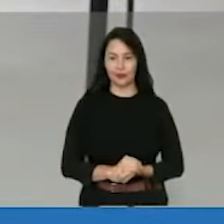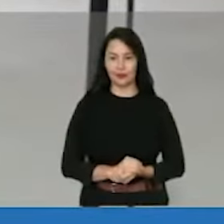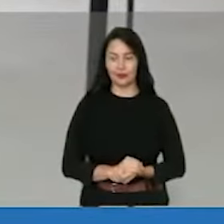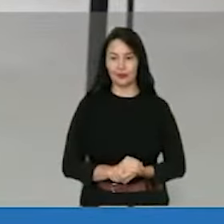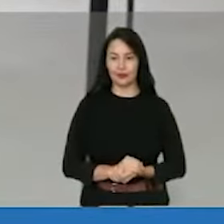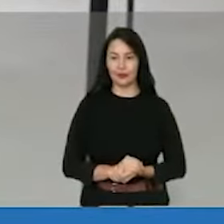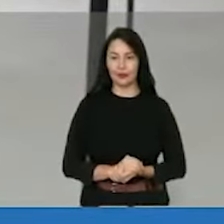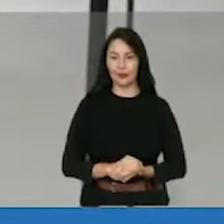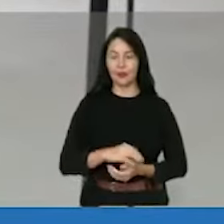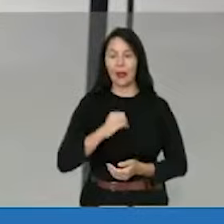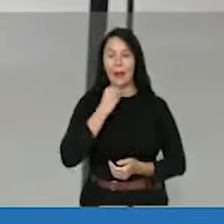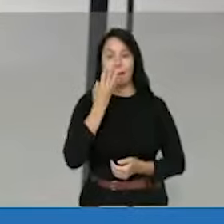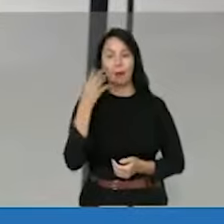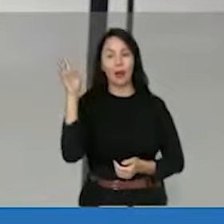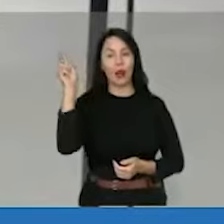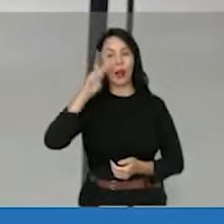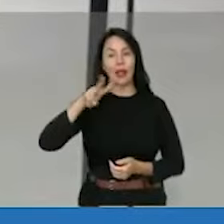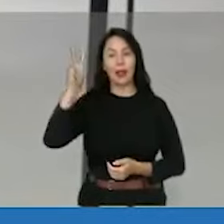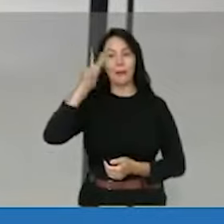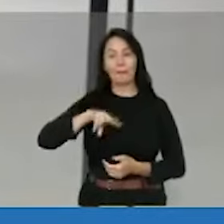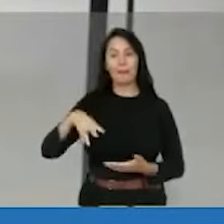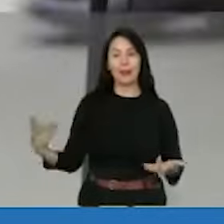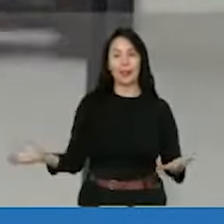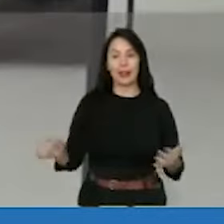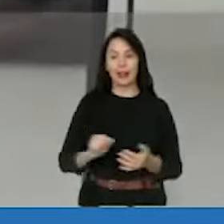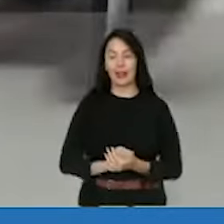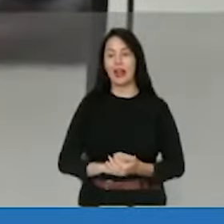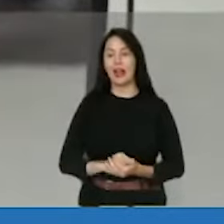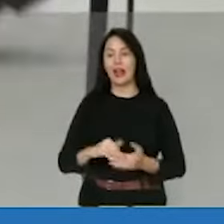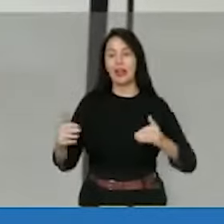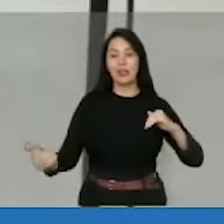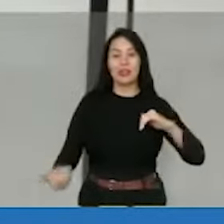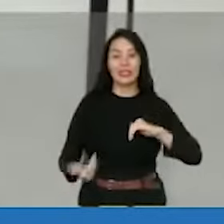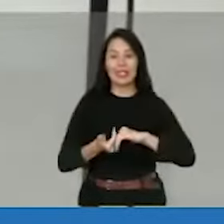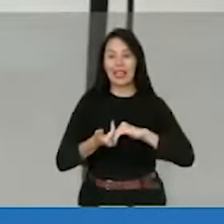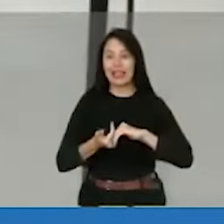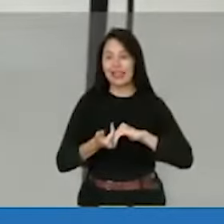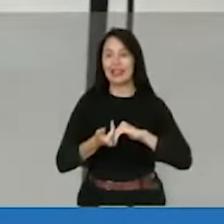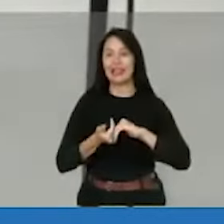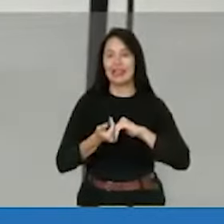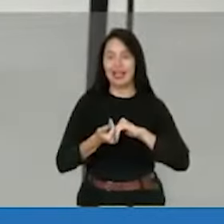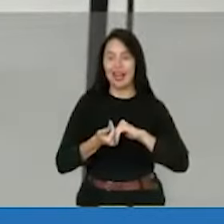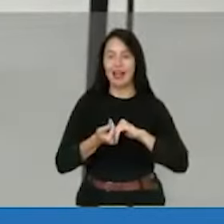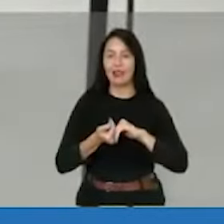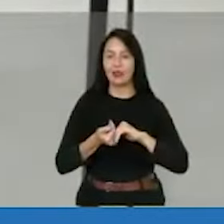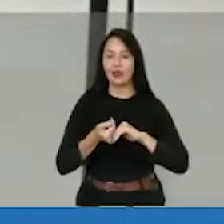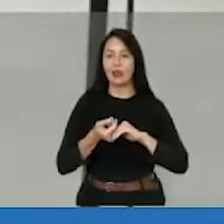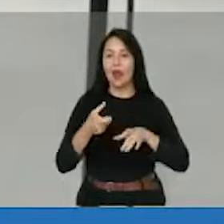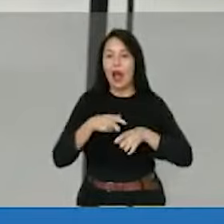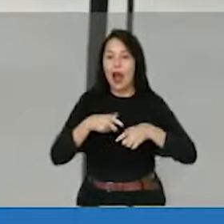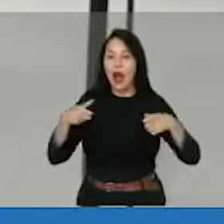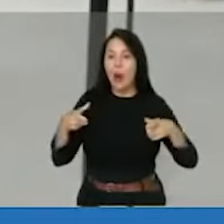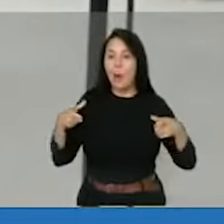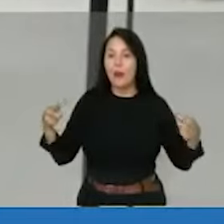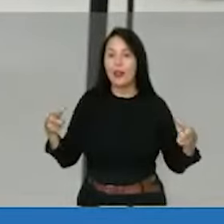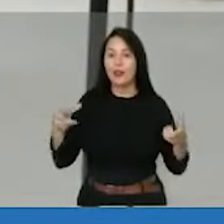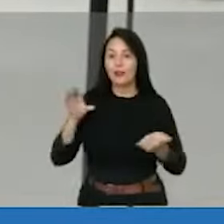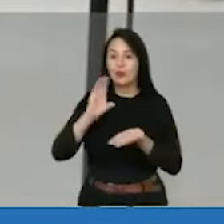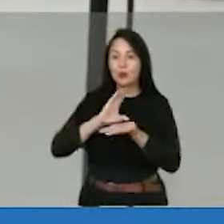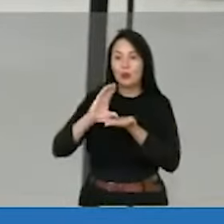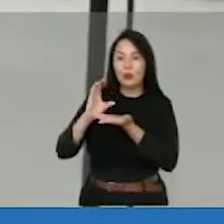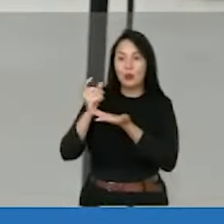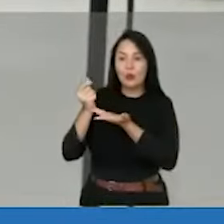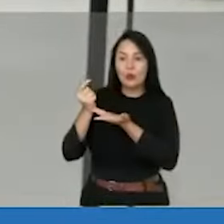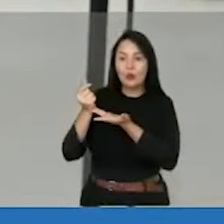é bom lembrar que o Senado, a emenda do Senado, ela ampliou, inclusive, o montante do crédito que